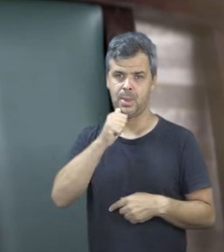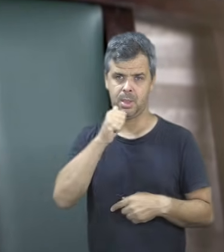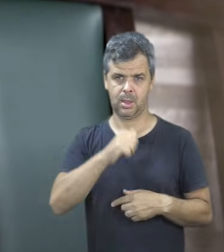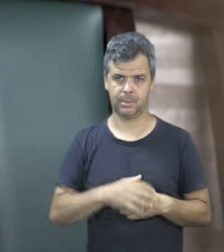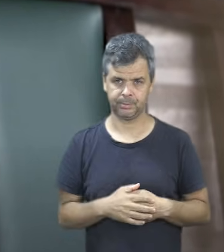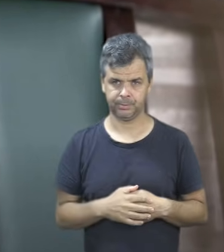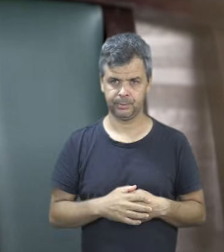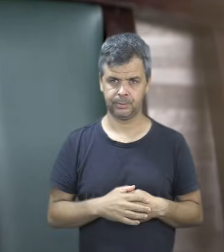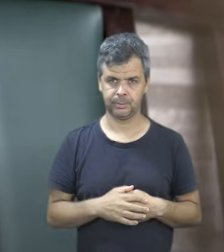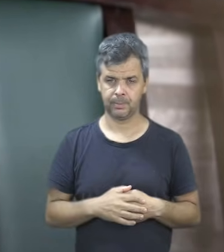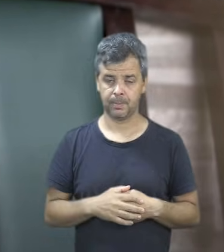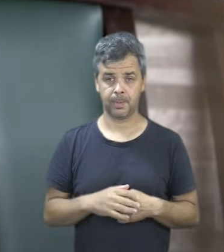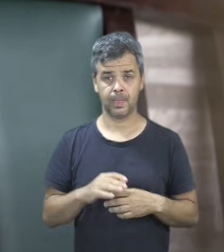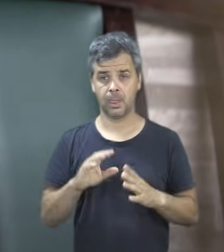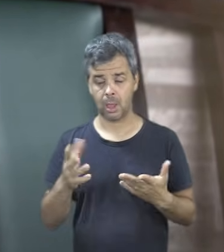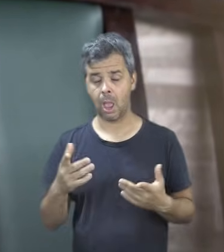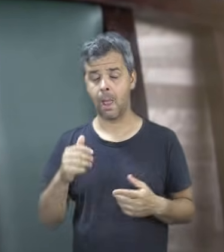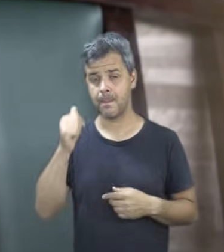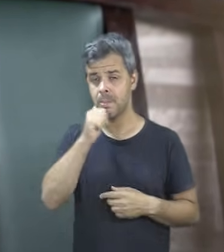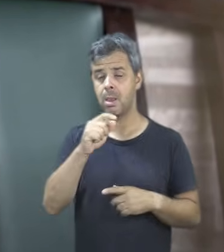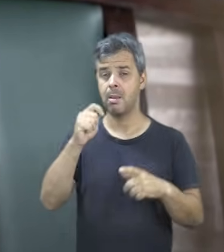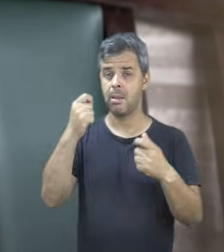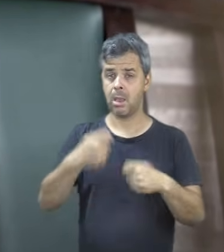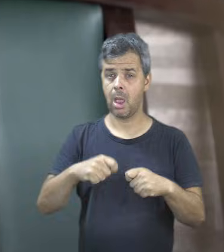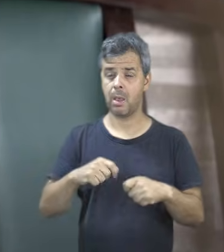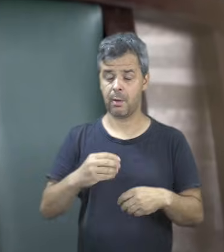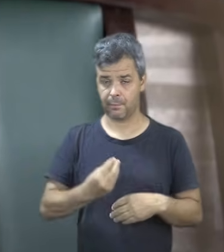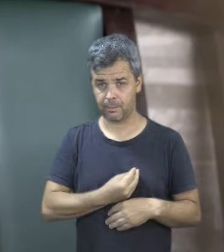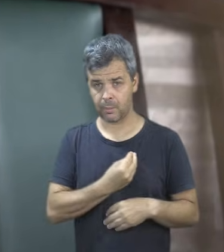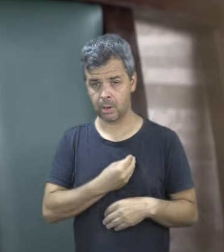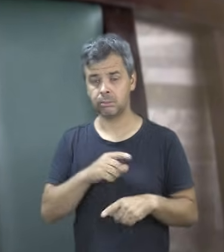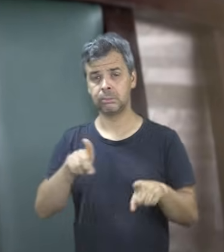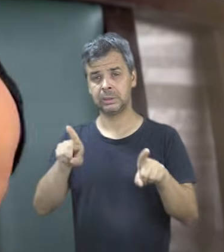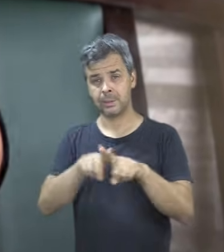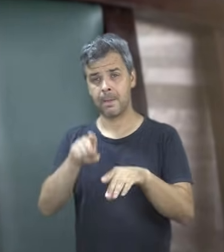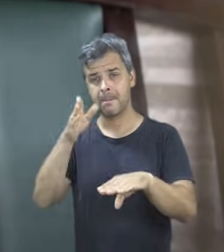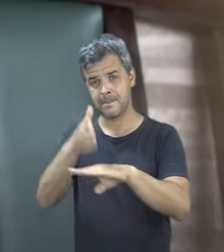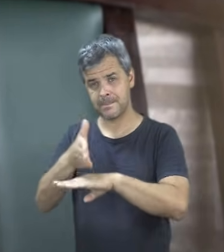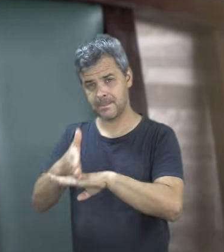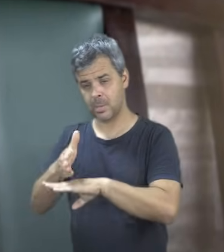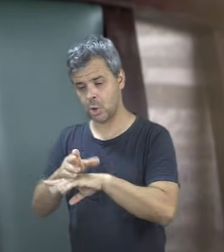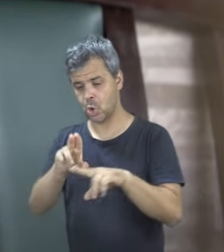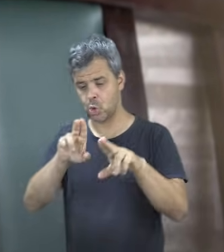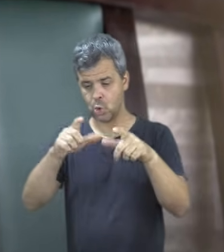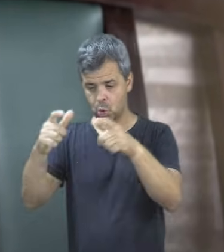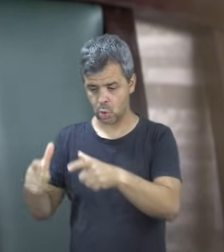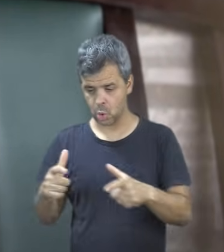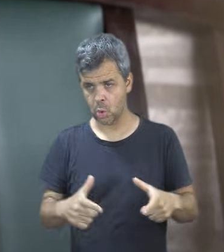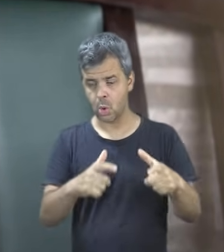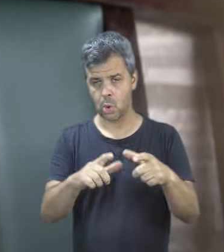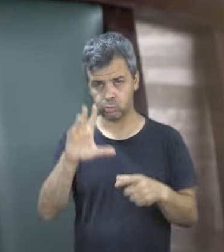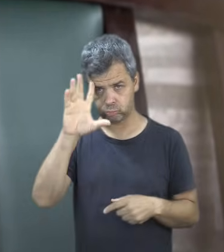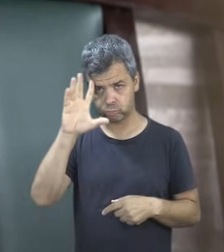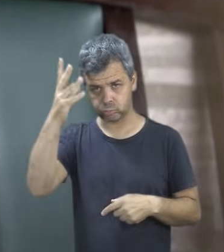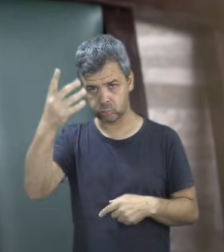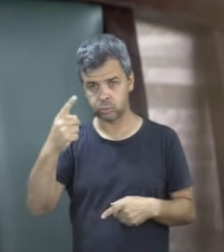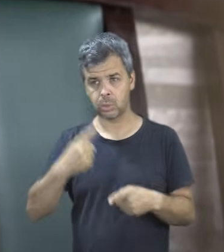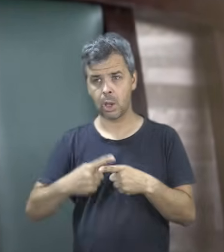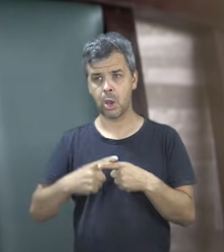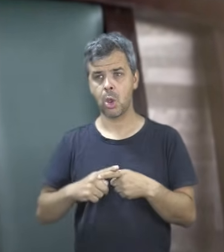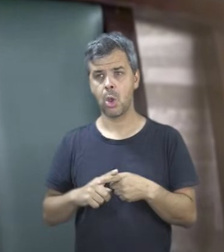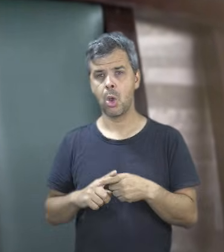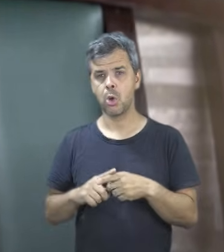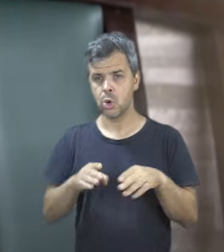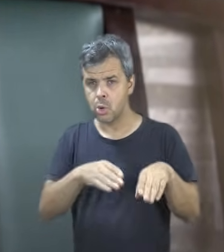mulheres. As mulheres precisam estar também em espaços de decisão, com pé